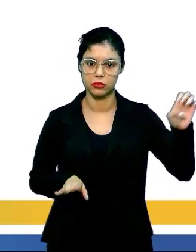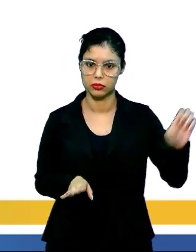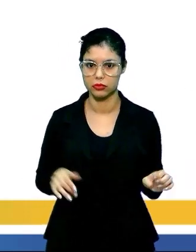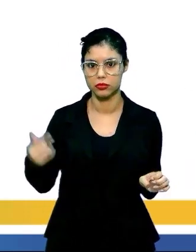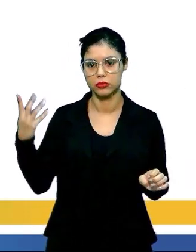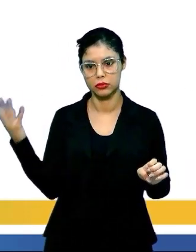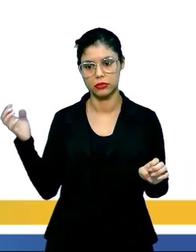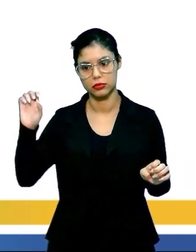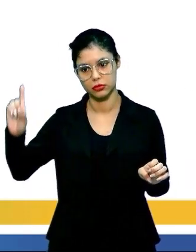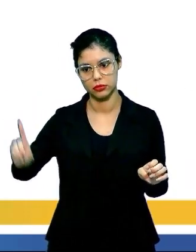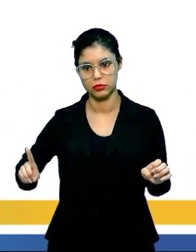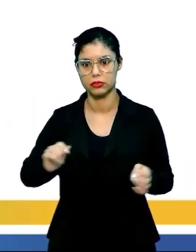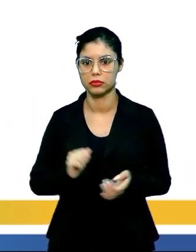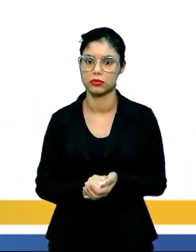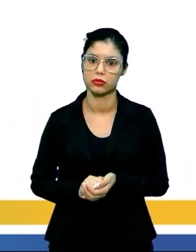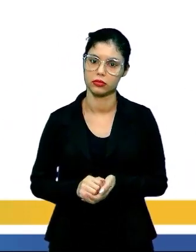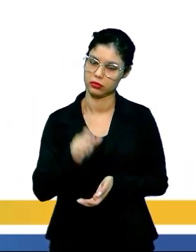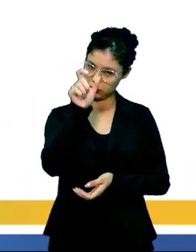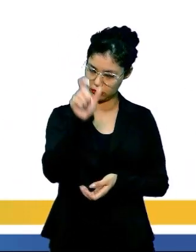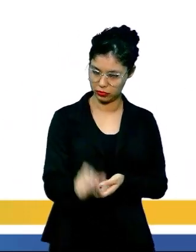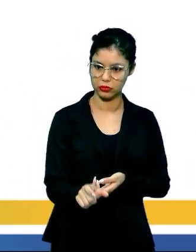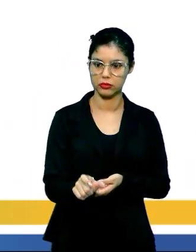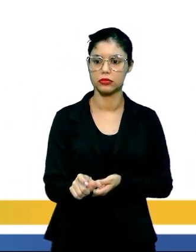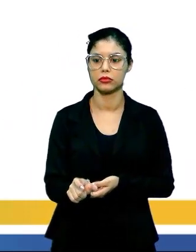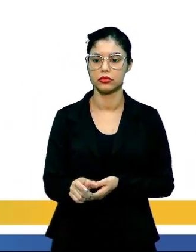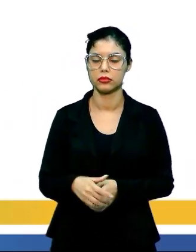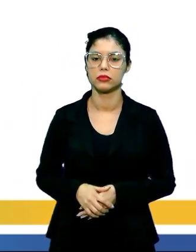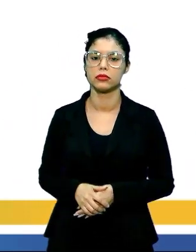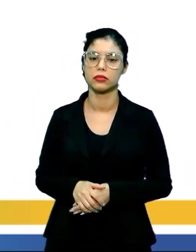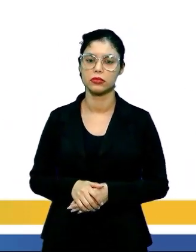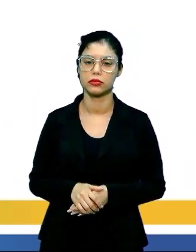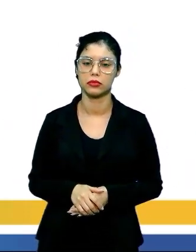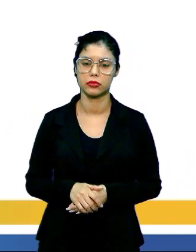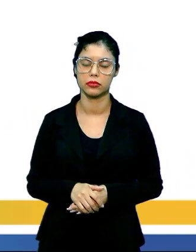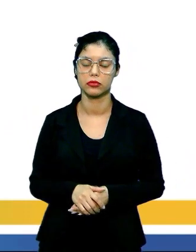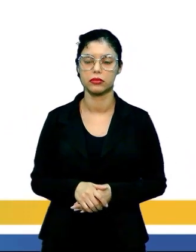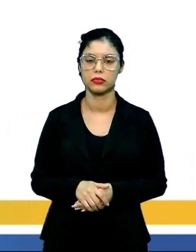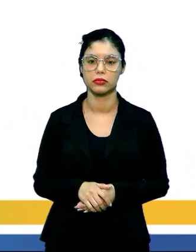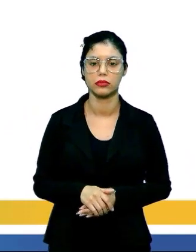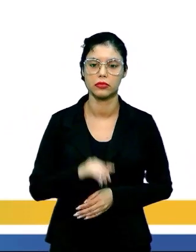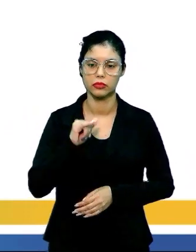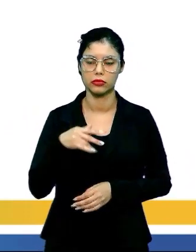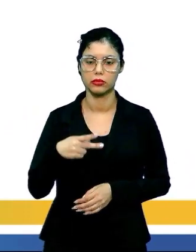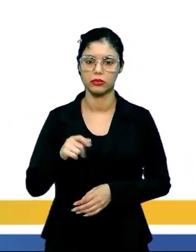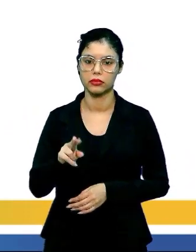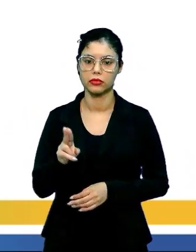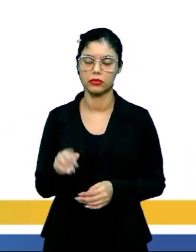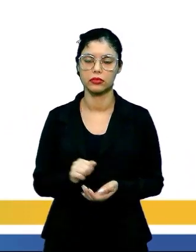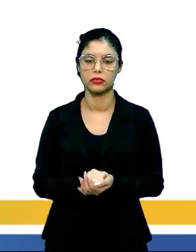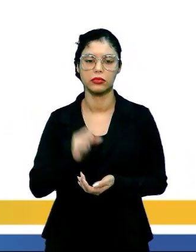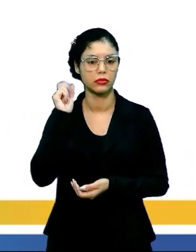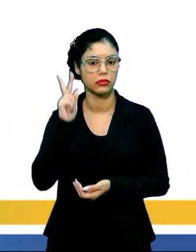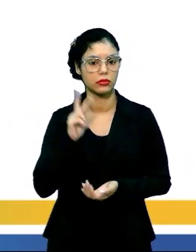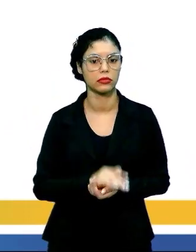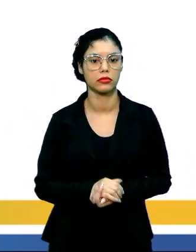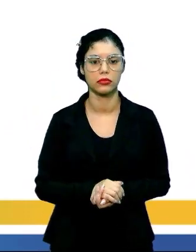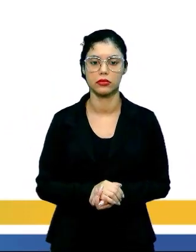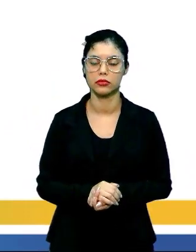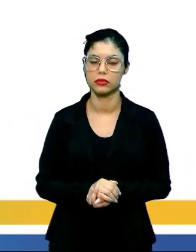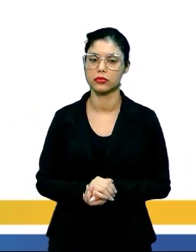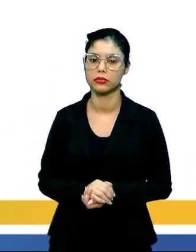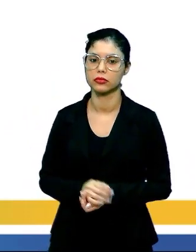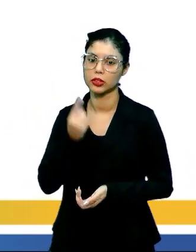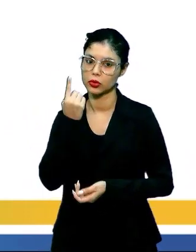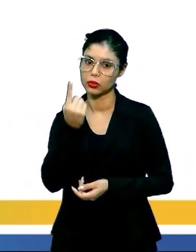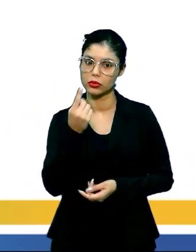4 à direita dele. O termo central é a mediana quando eu tenho um número ímpar de termos. Beleza? Então, a